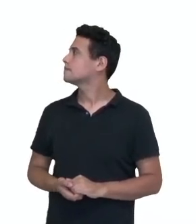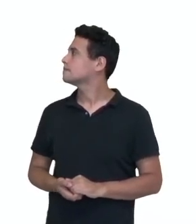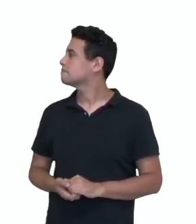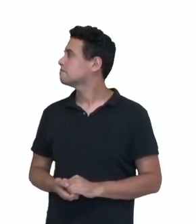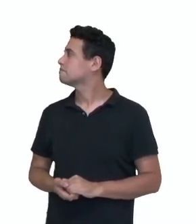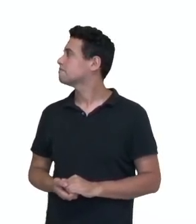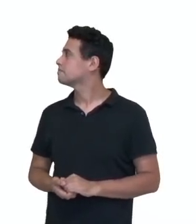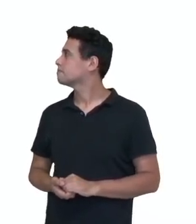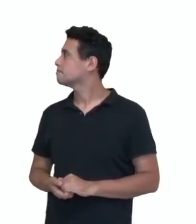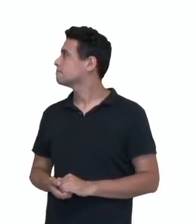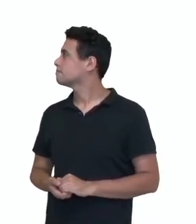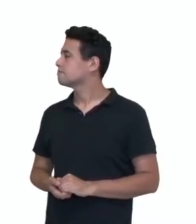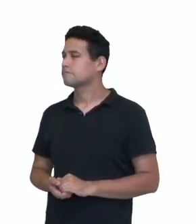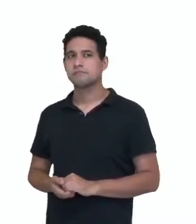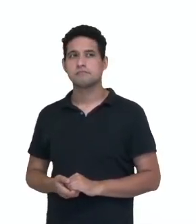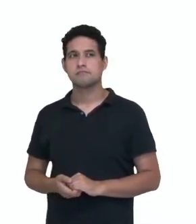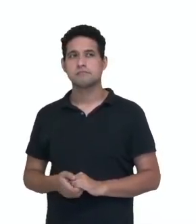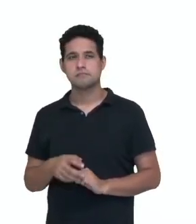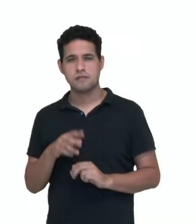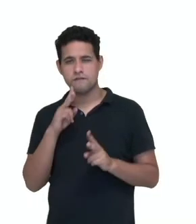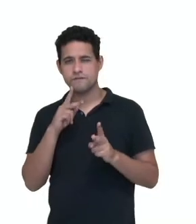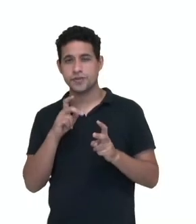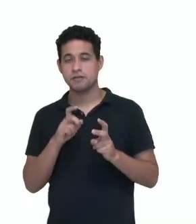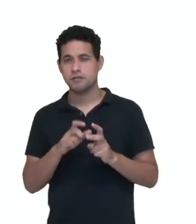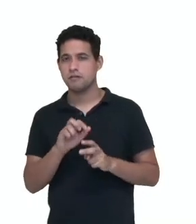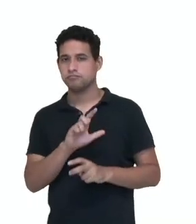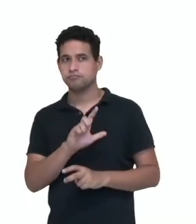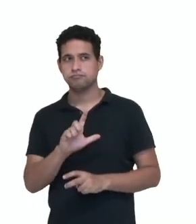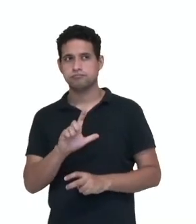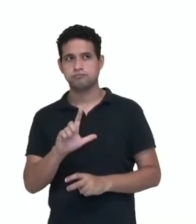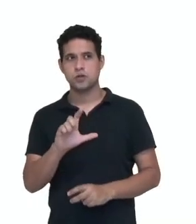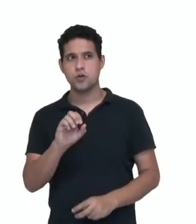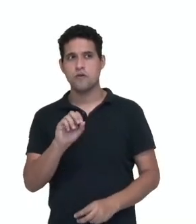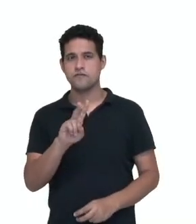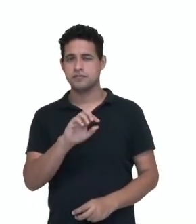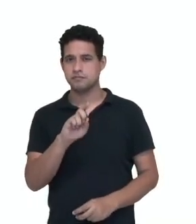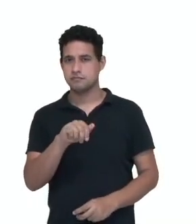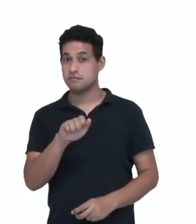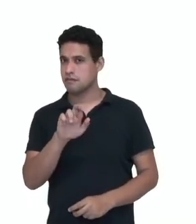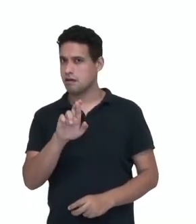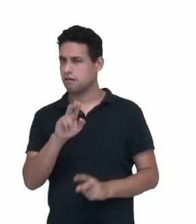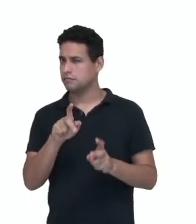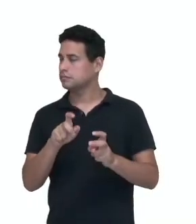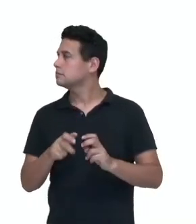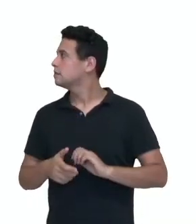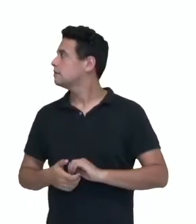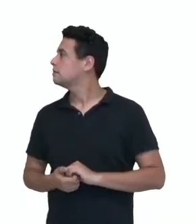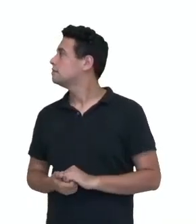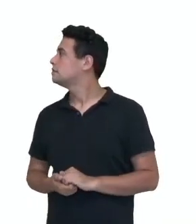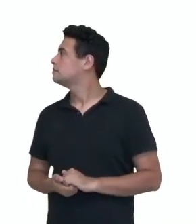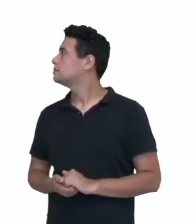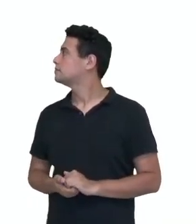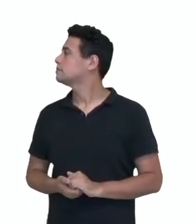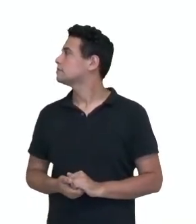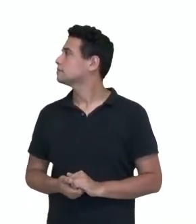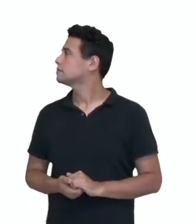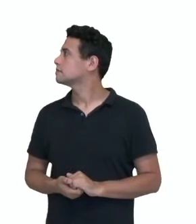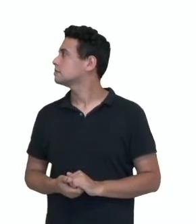presente, llovizna, perífrasis de futuro, va a lloviznar,